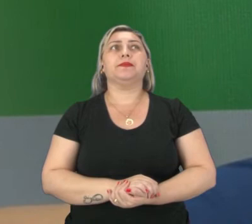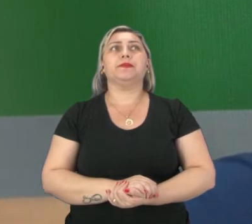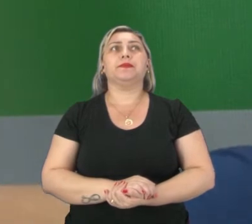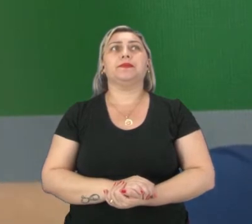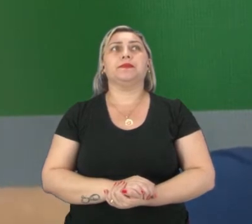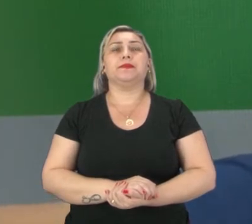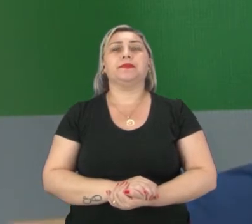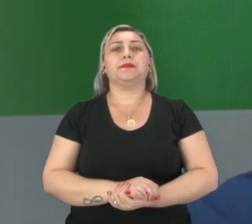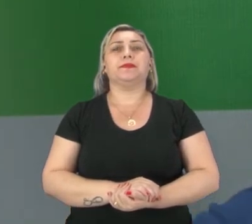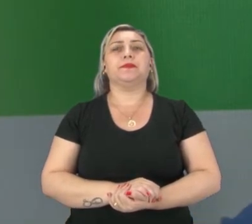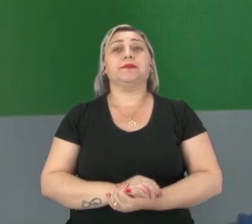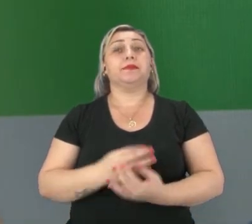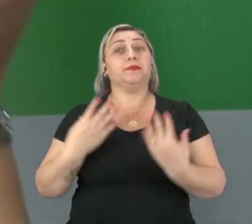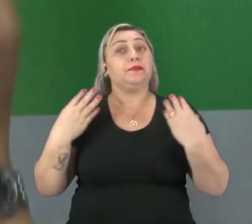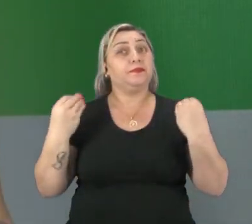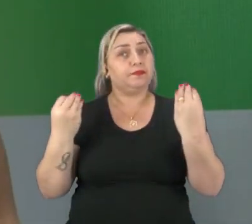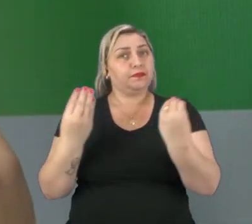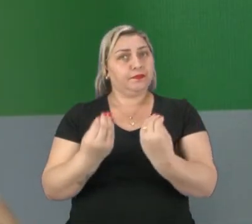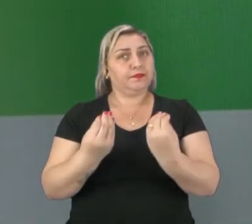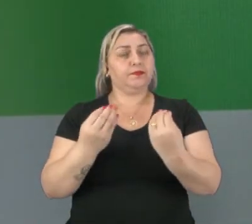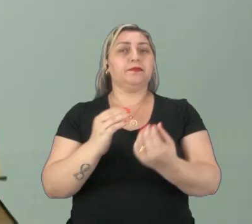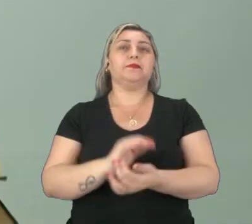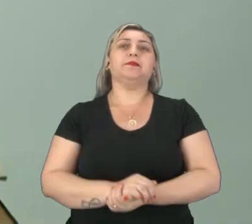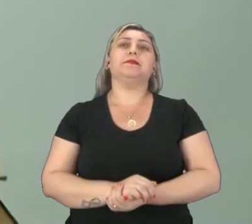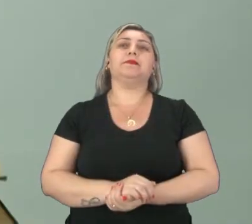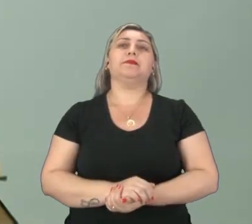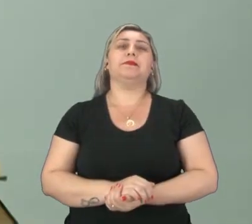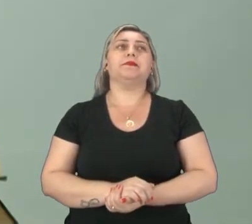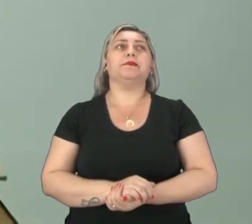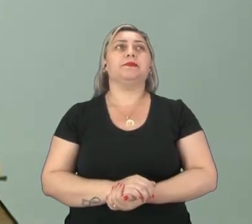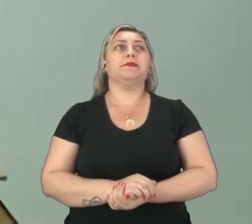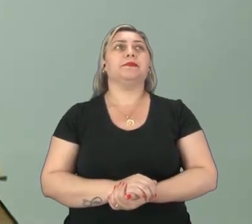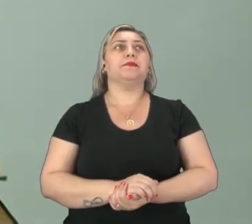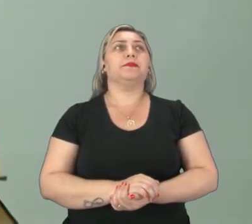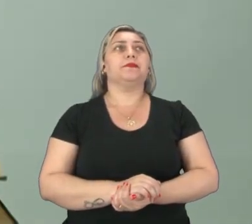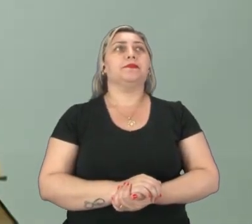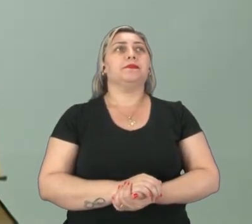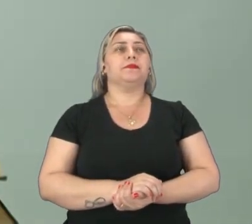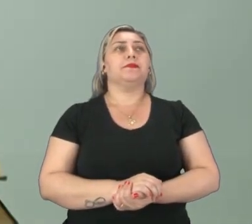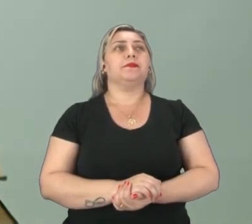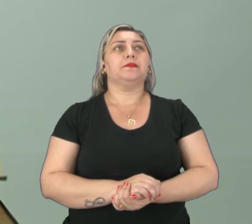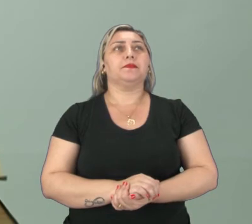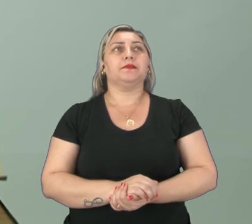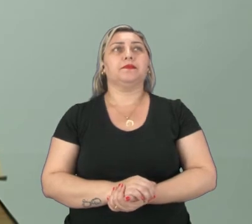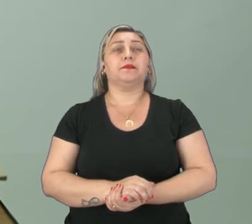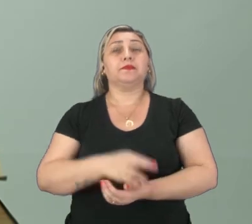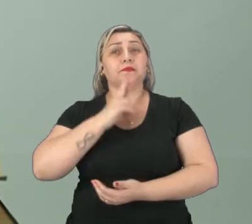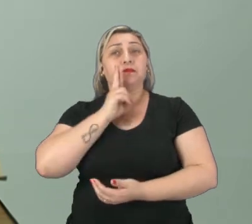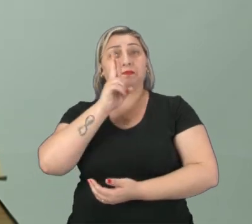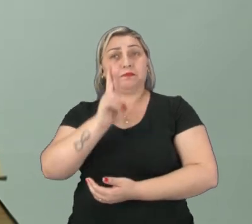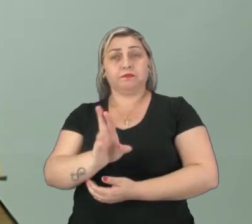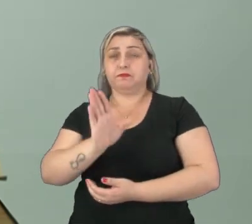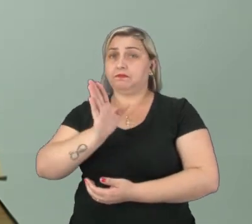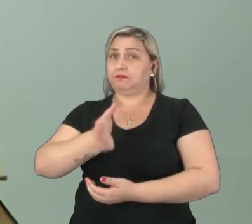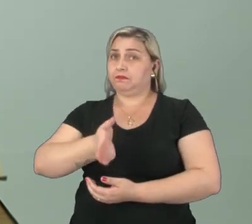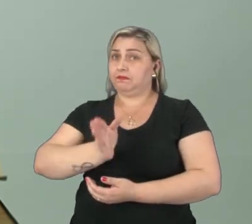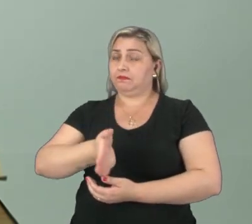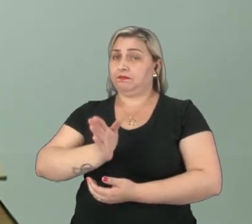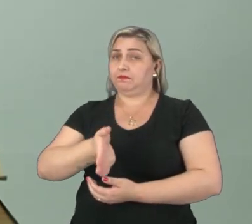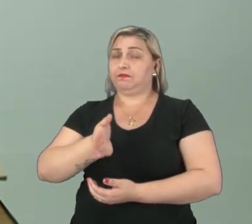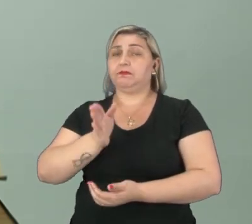os nutrientes, né? As substâncias encontradas nos alimentos. E aí, essa resposta já